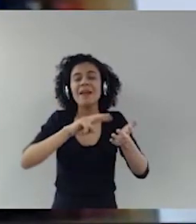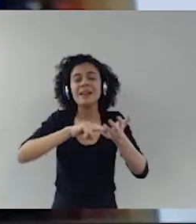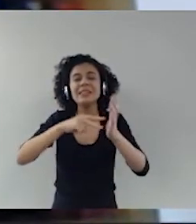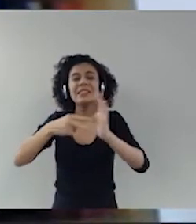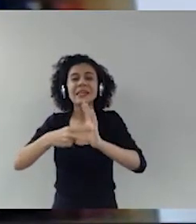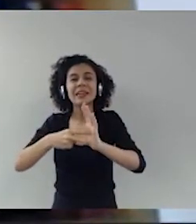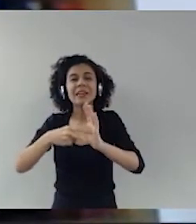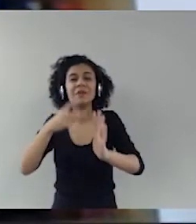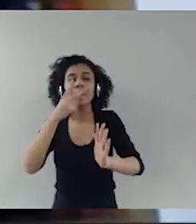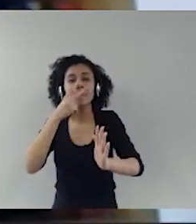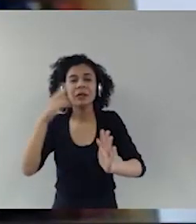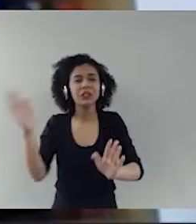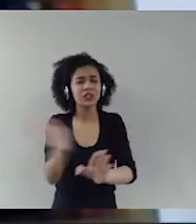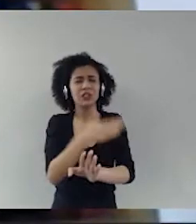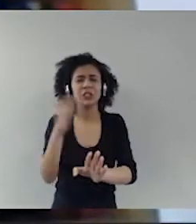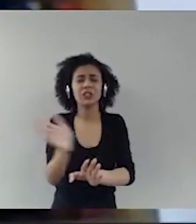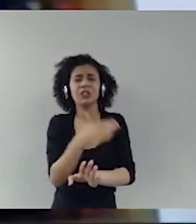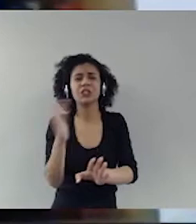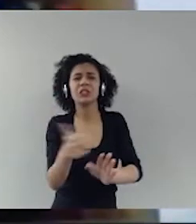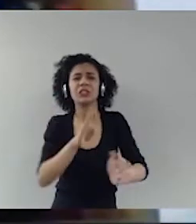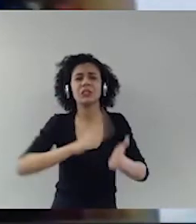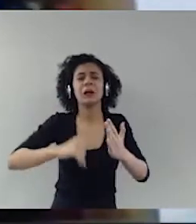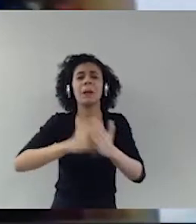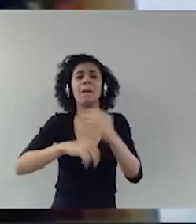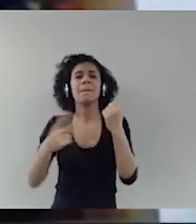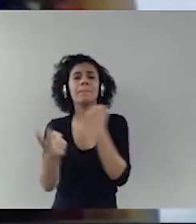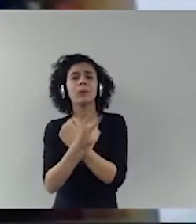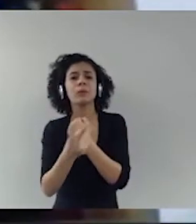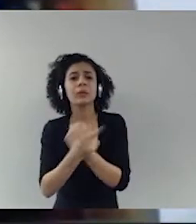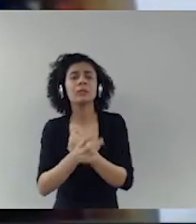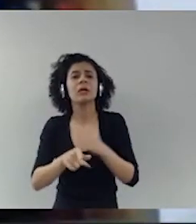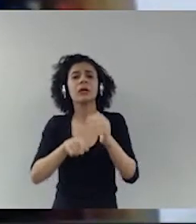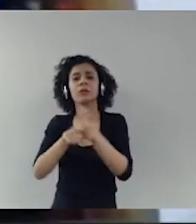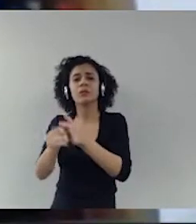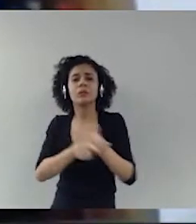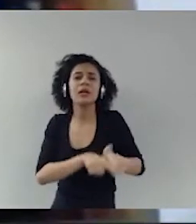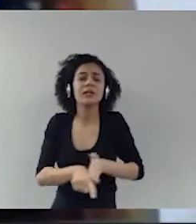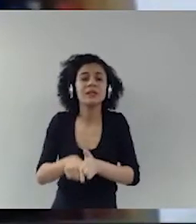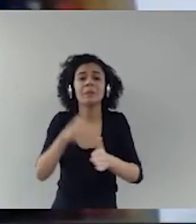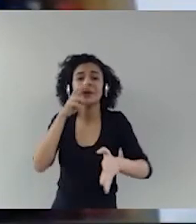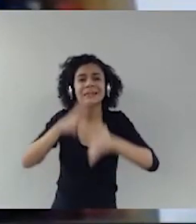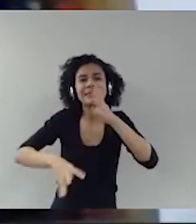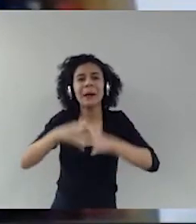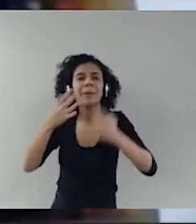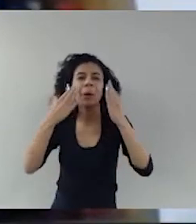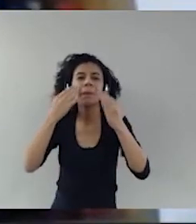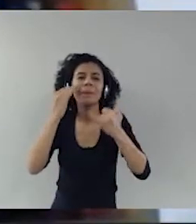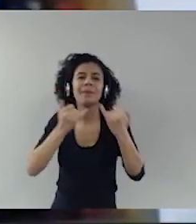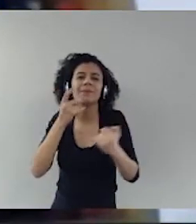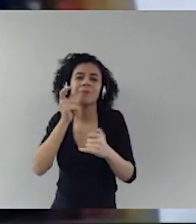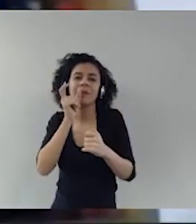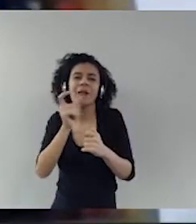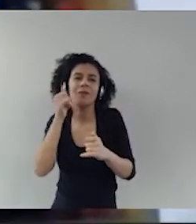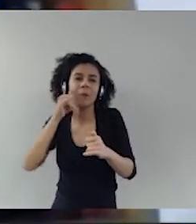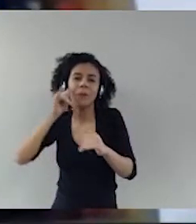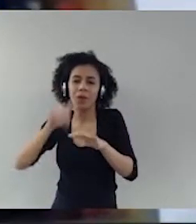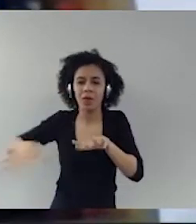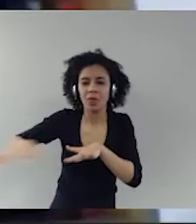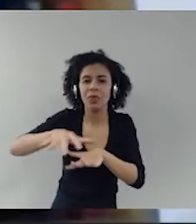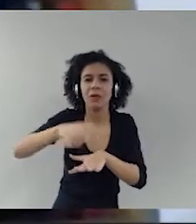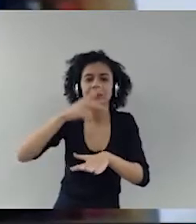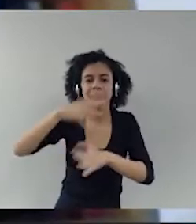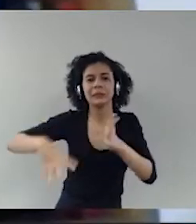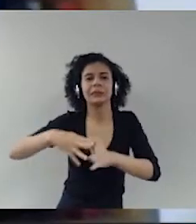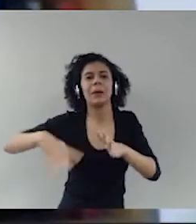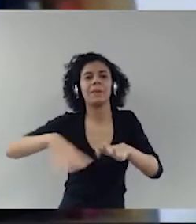destruindo o nosso arcabouço protetivo e de fiscalização do meio ambiente, e que está impactando no que nós estamos vendo